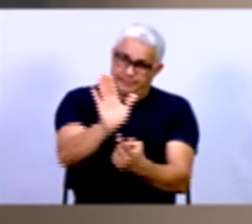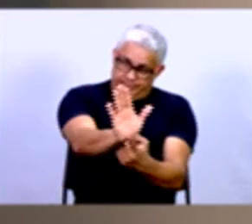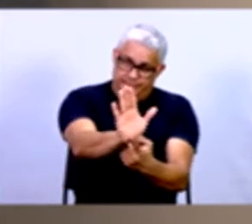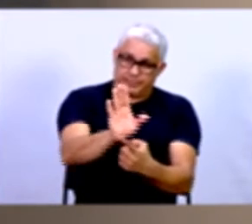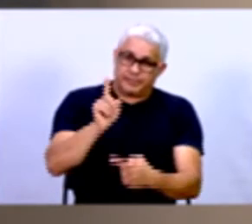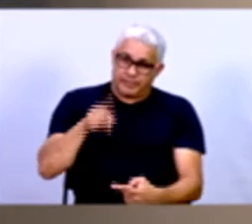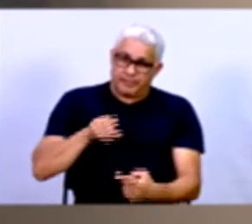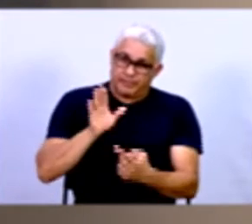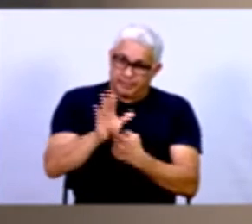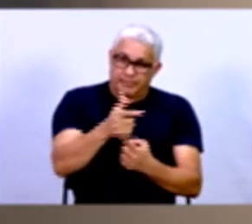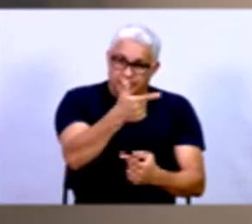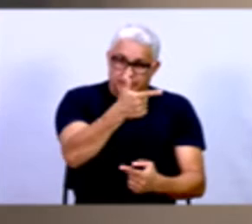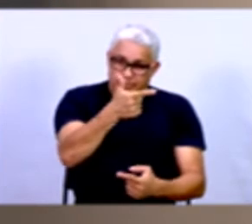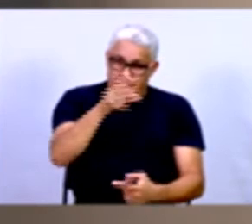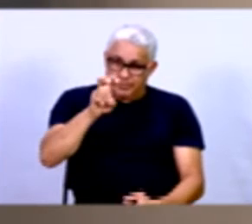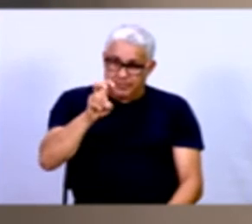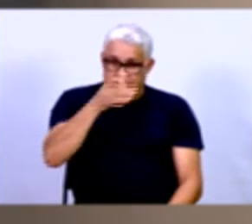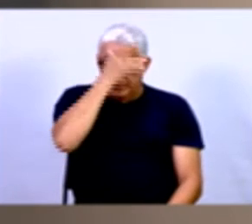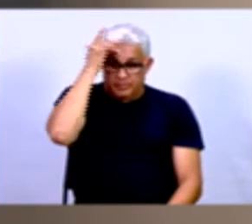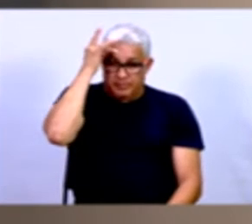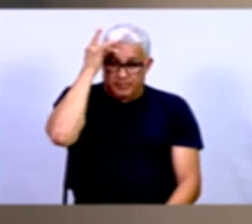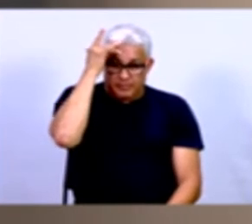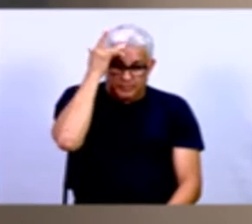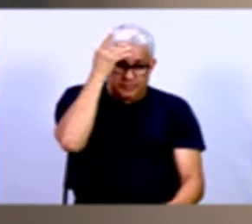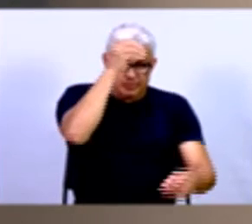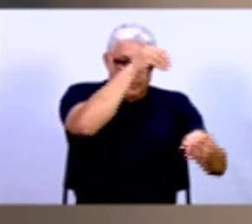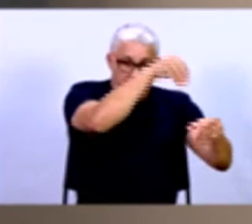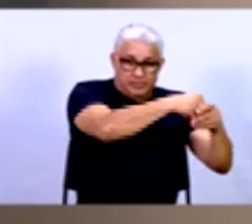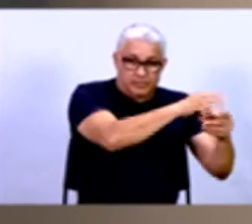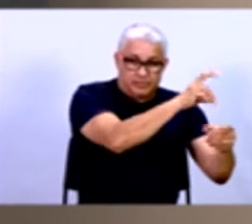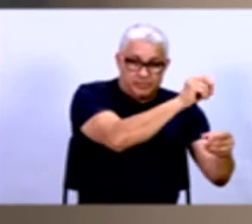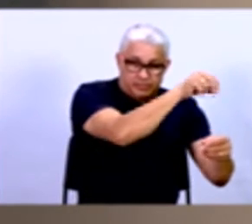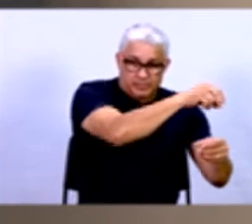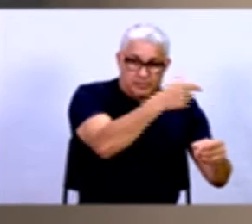Então, vai ser 25 pessoas das 50 que nós temos na sala.